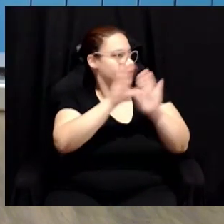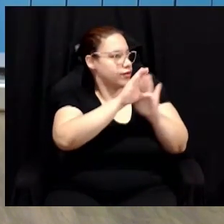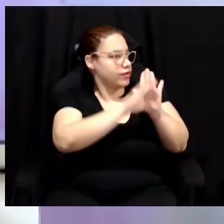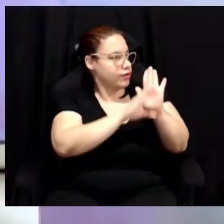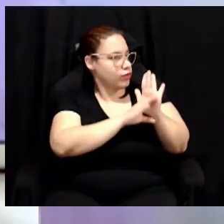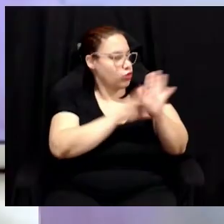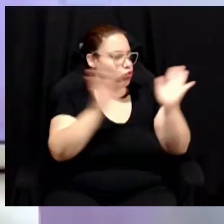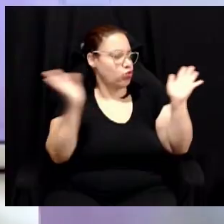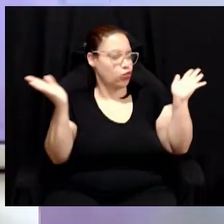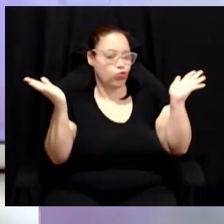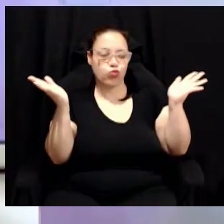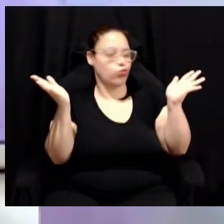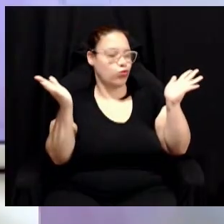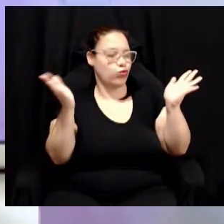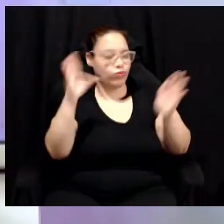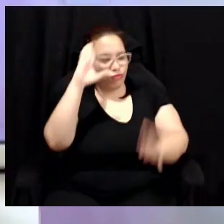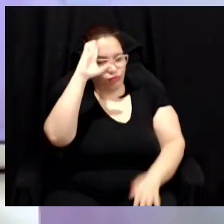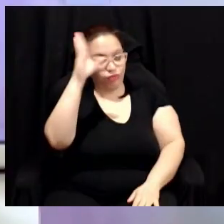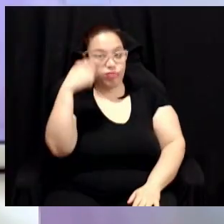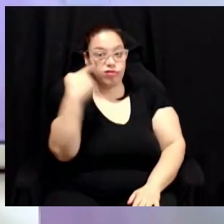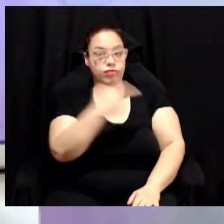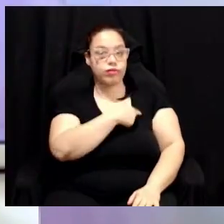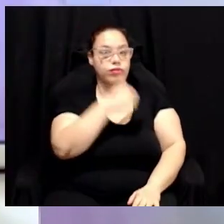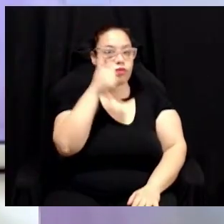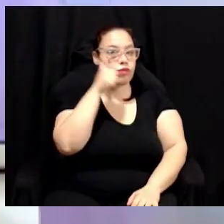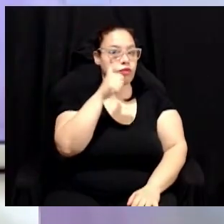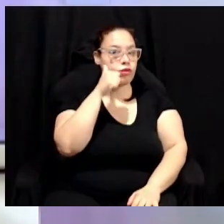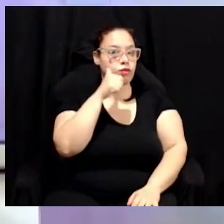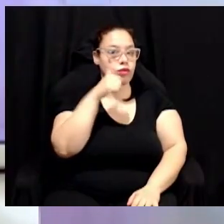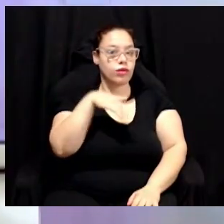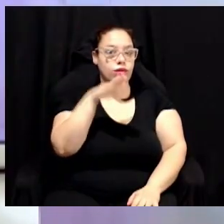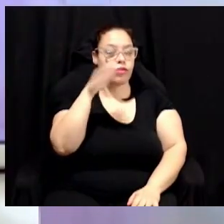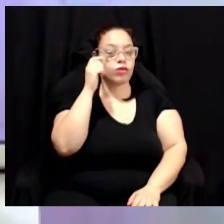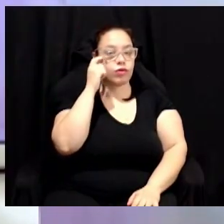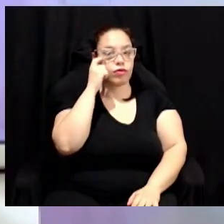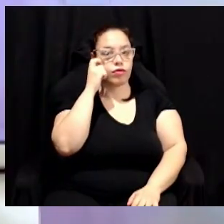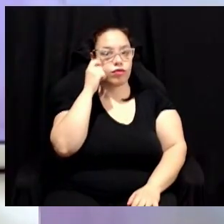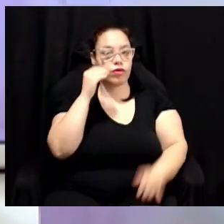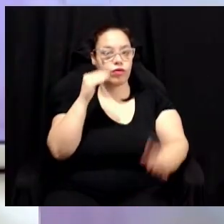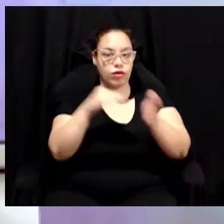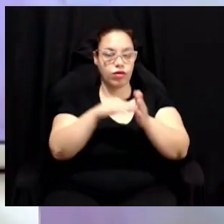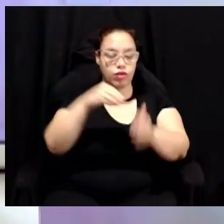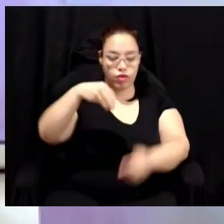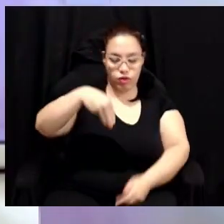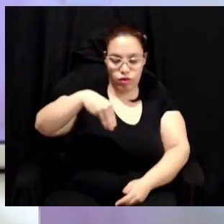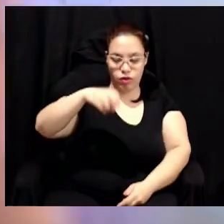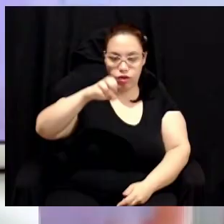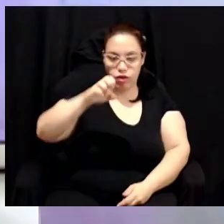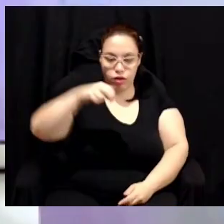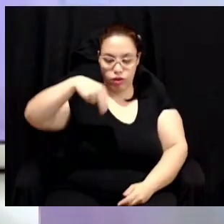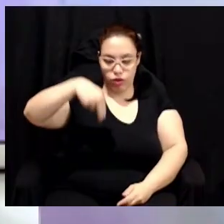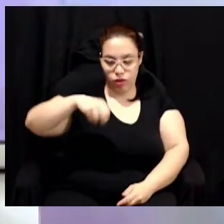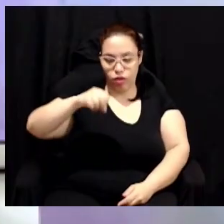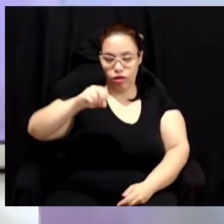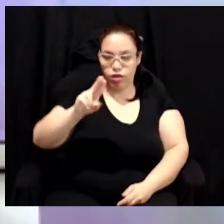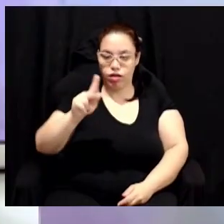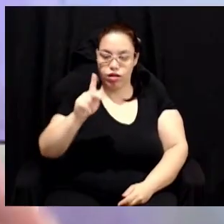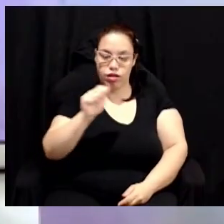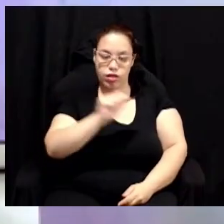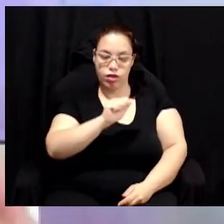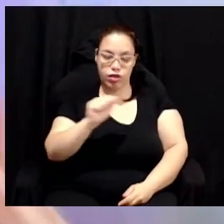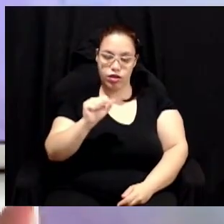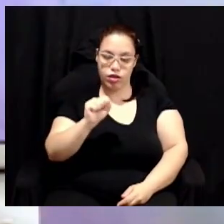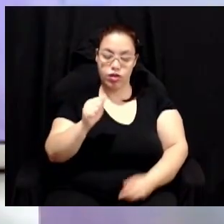que é riquíssimo, principalmente para nós mulheres, que mais cedo ou mais tarde vamos entrar na menopausa. Então, quanto mais a gente aprender